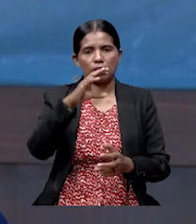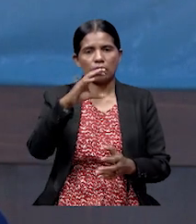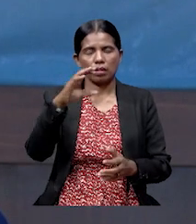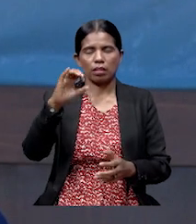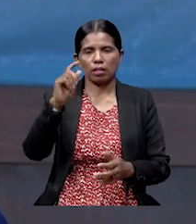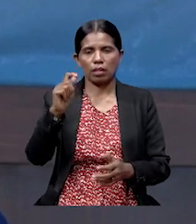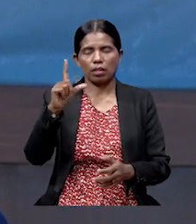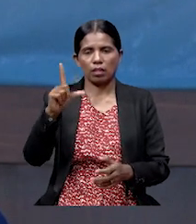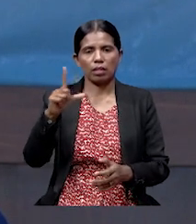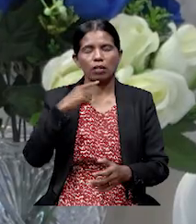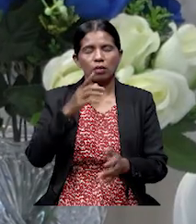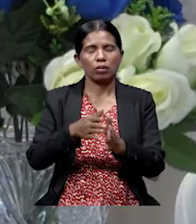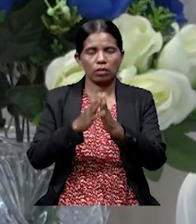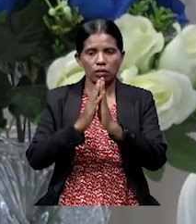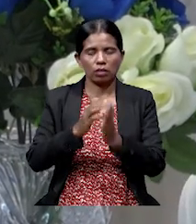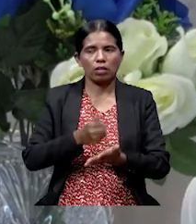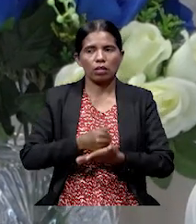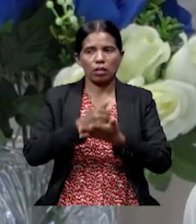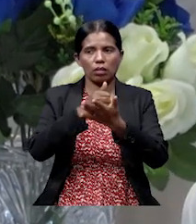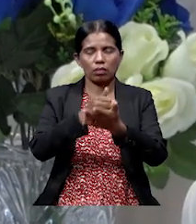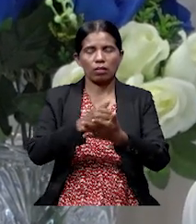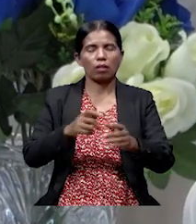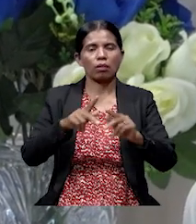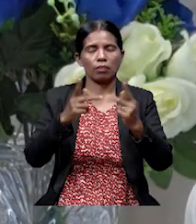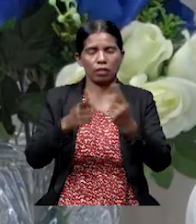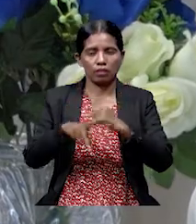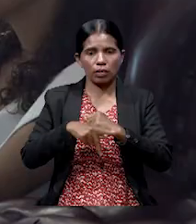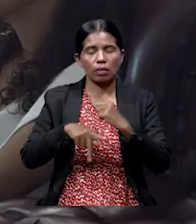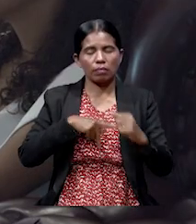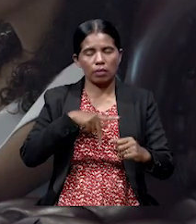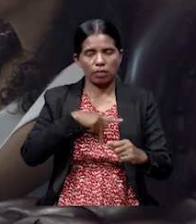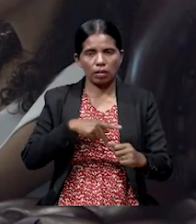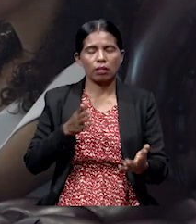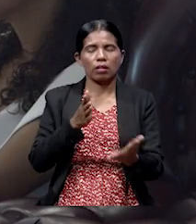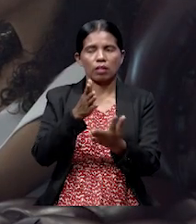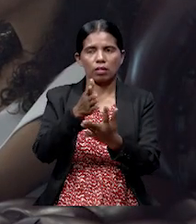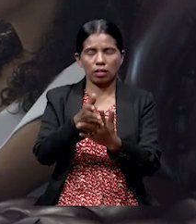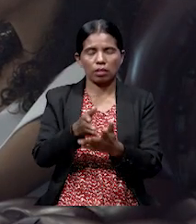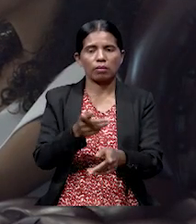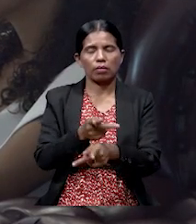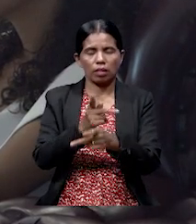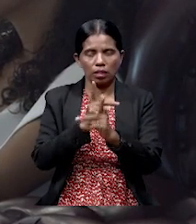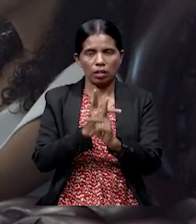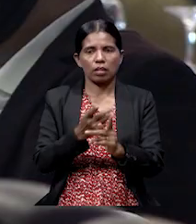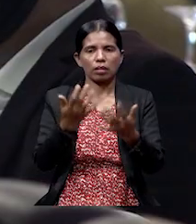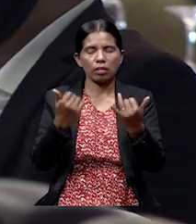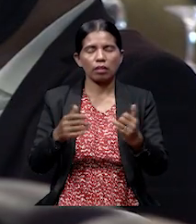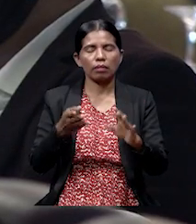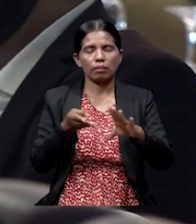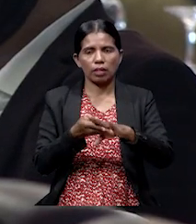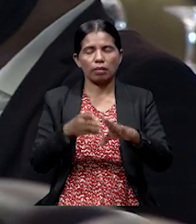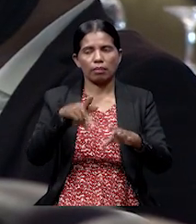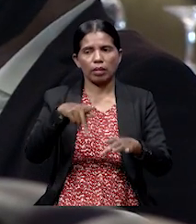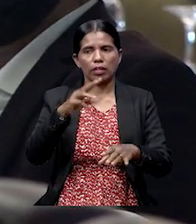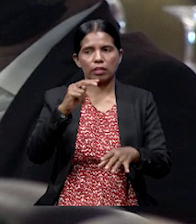ona ba BNCTL atu facilita setor privado sira ho di bele acesso crédito ho funankik no da daung ne BNCTL ne